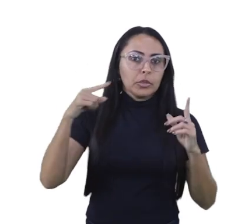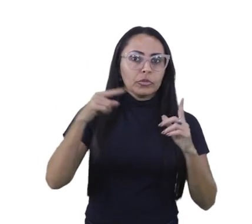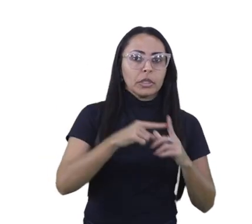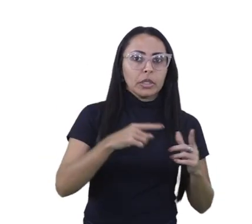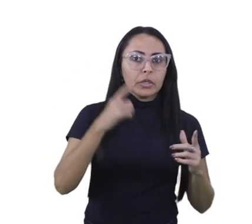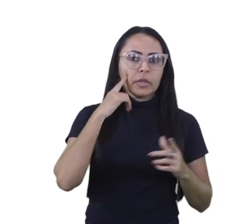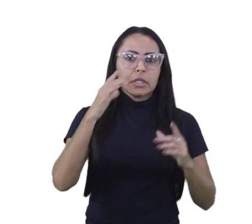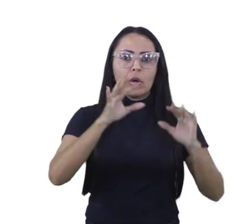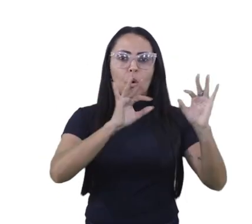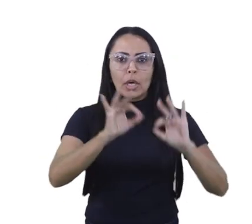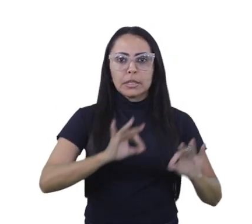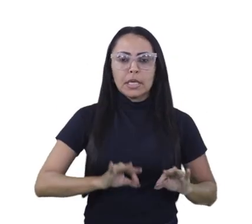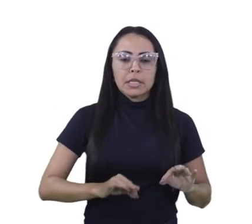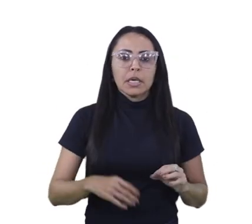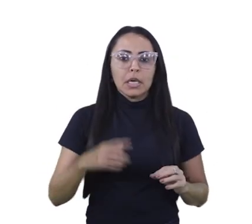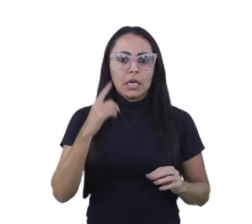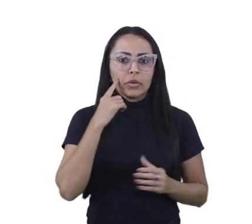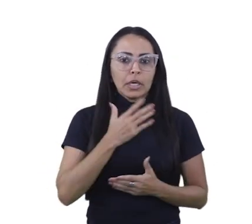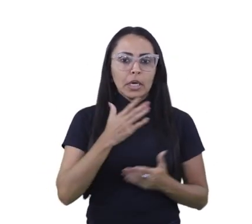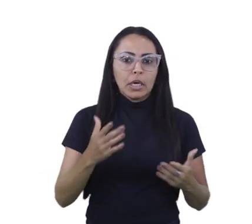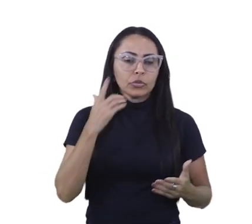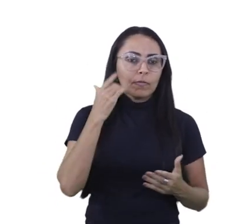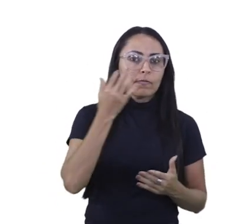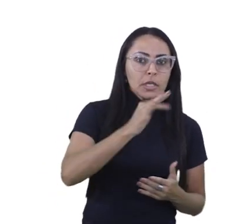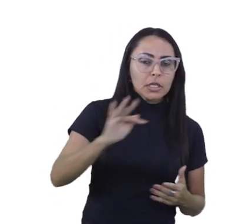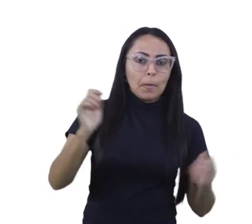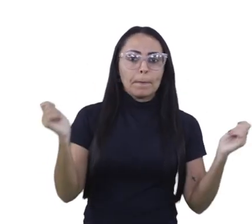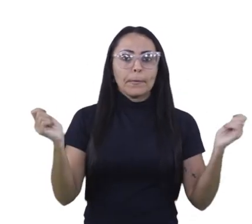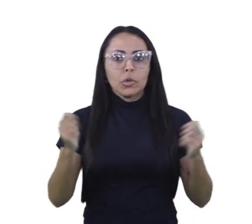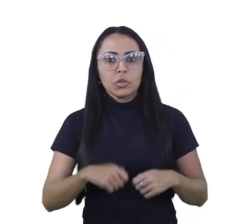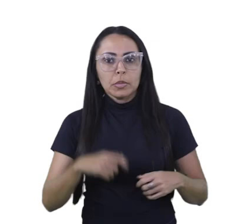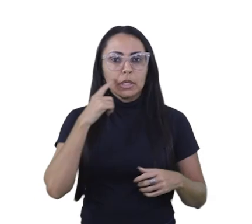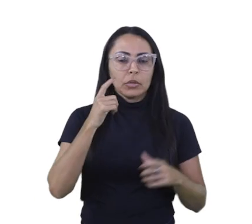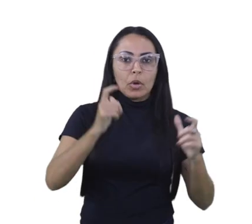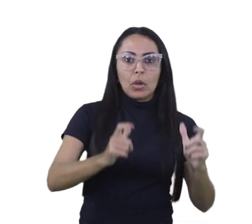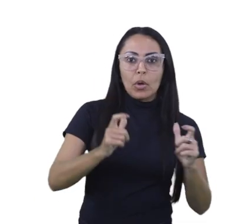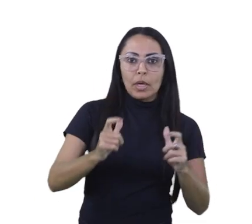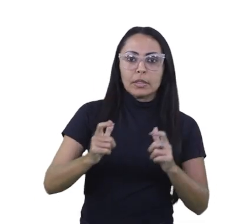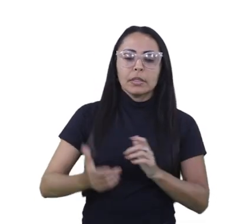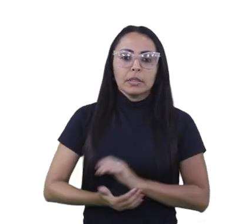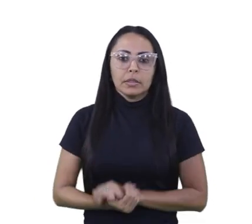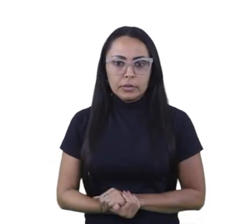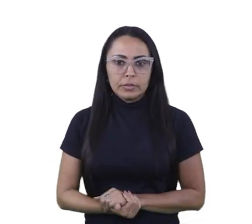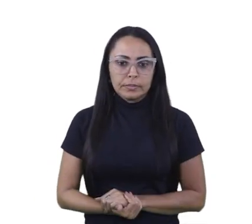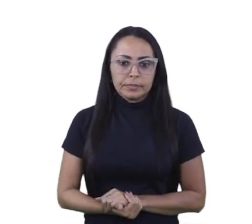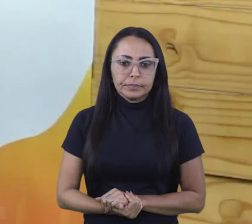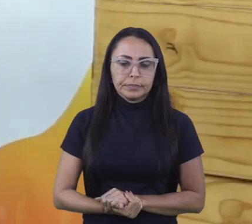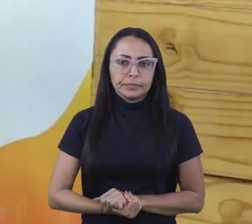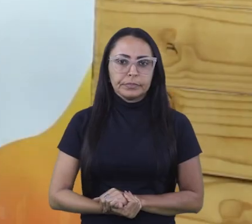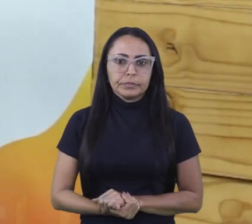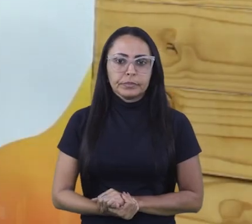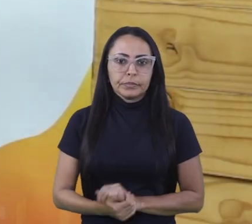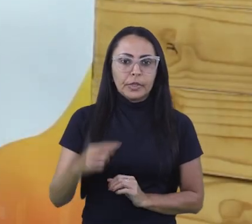promover uma ordenação do acervo, arranjo físico, possibilitando a localização, o que eu estou falando aqui em todas as aulas, né?